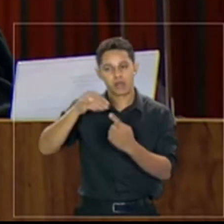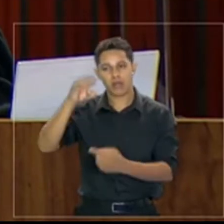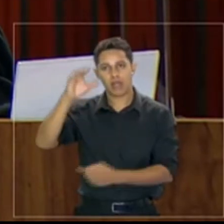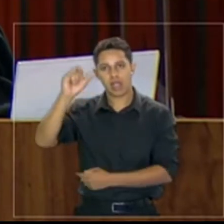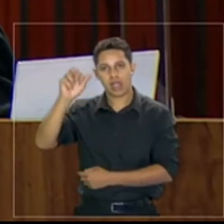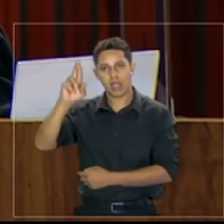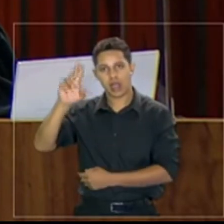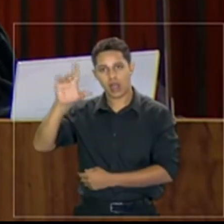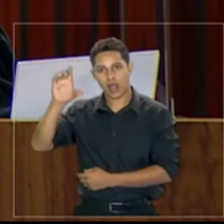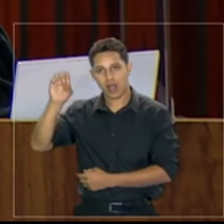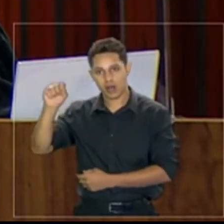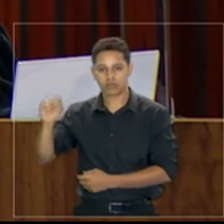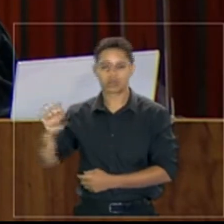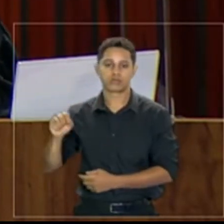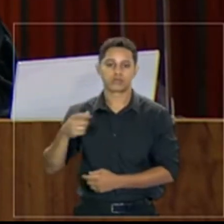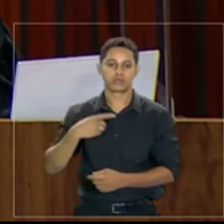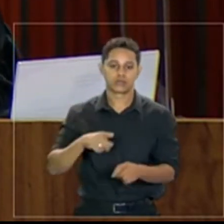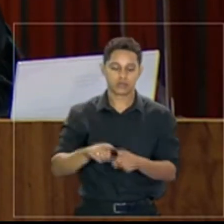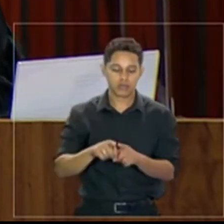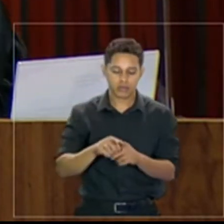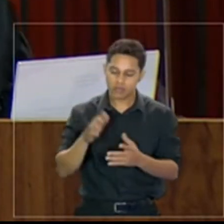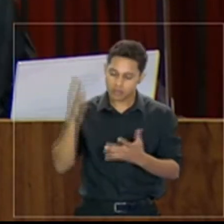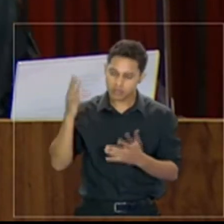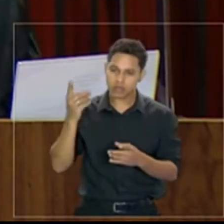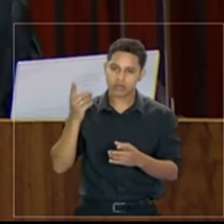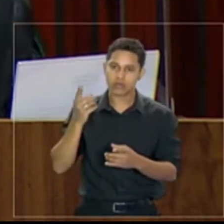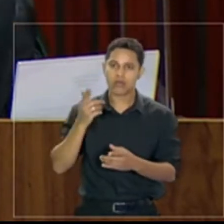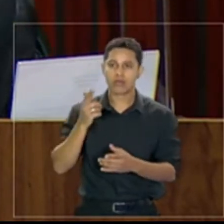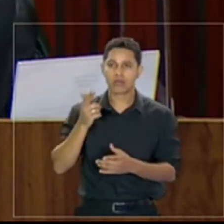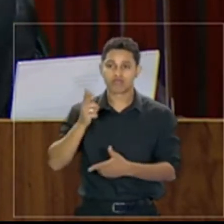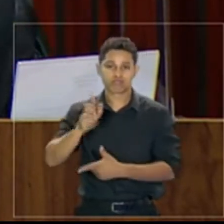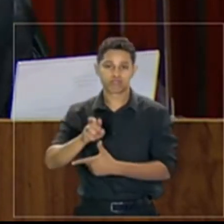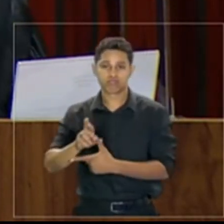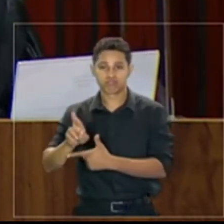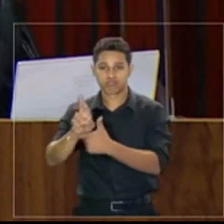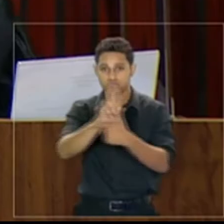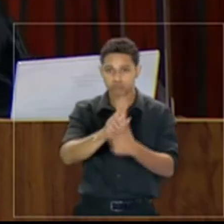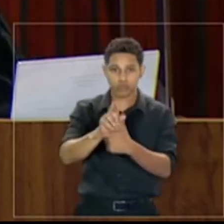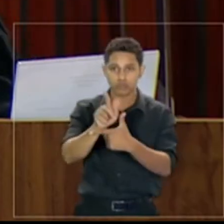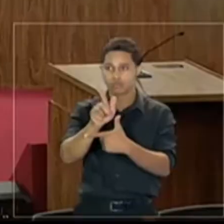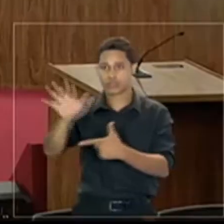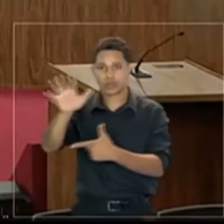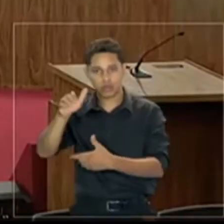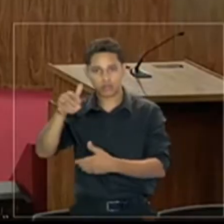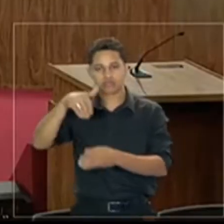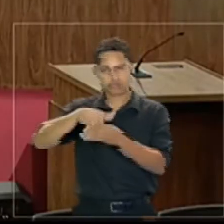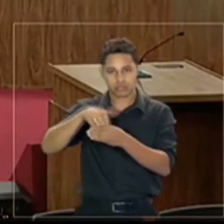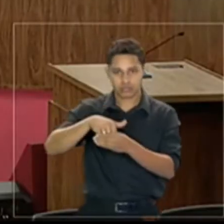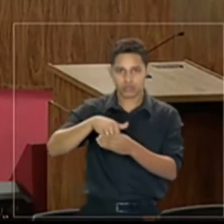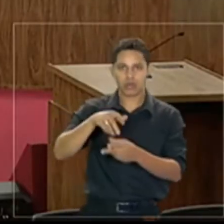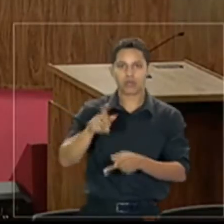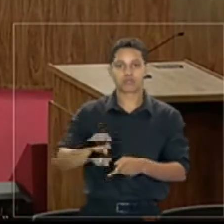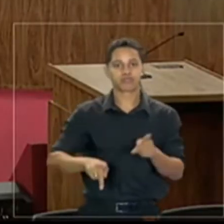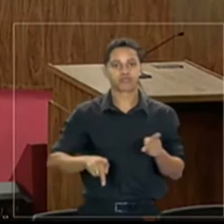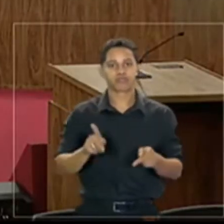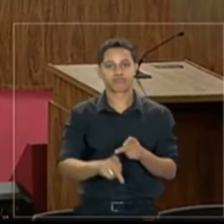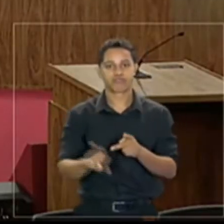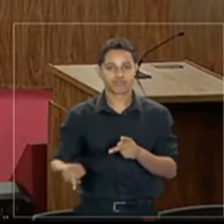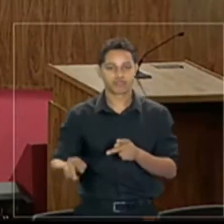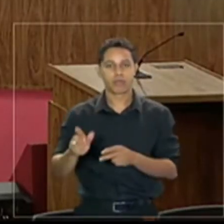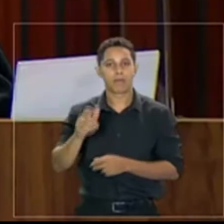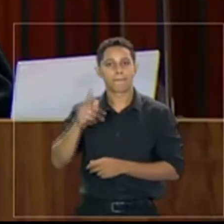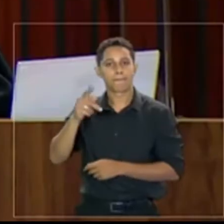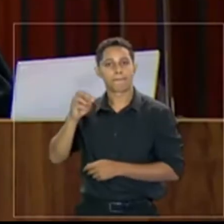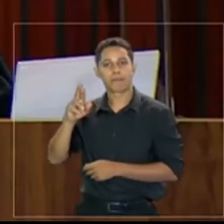as pregações sermões e humilhas ou ainda em declarações públicas ou pública ações que venham